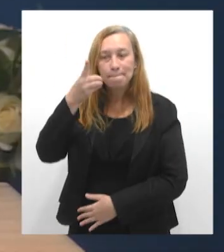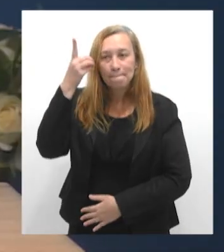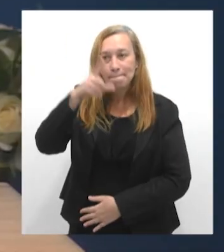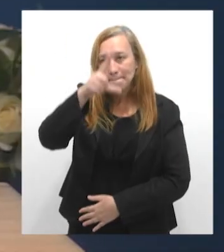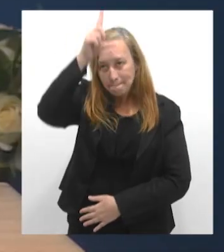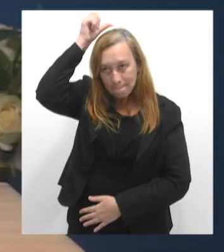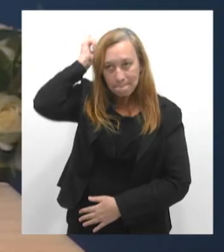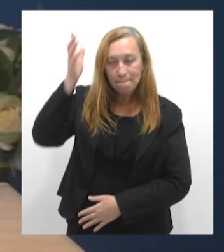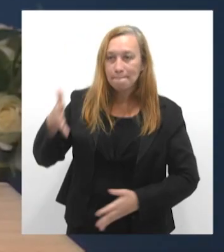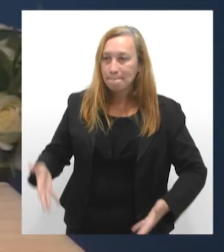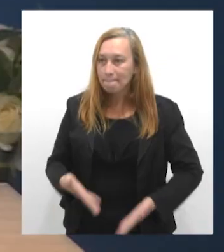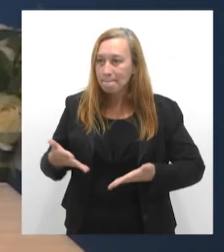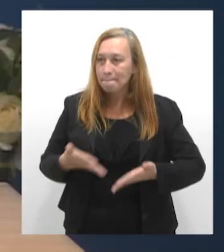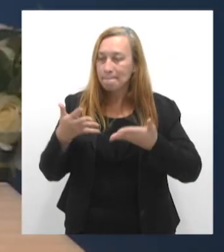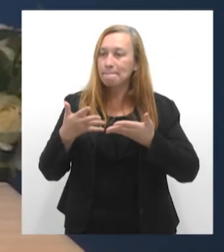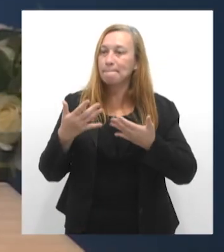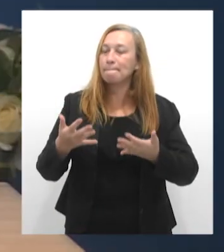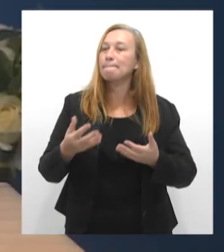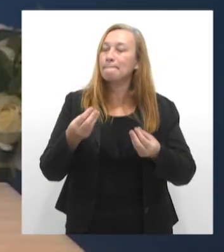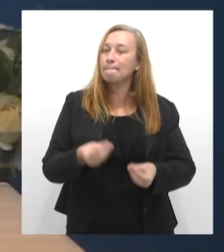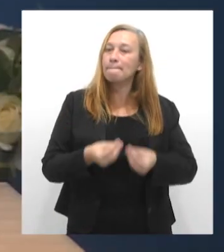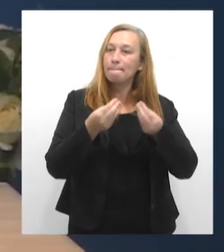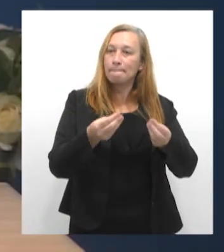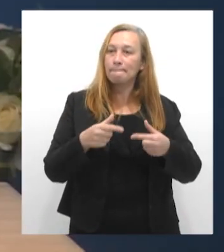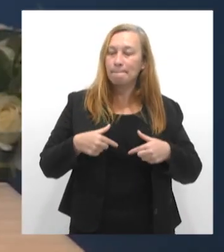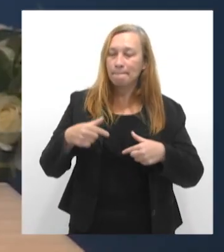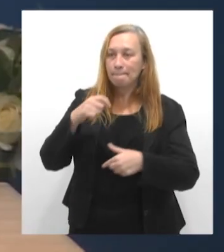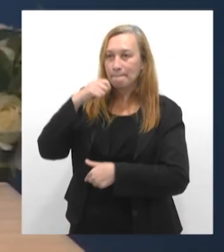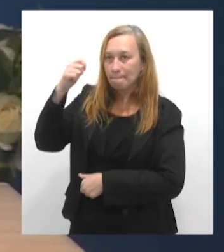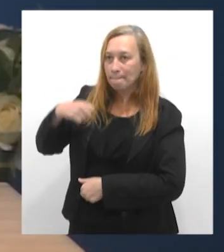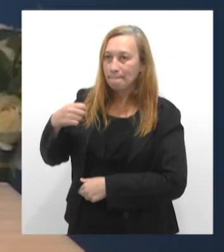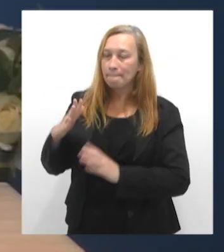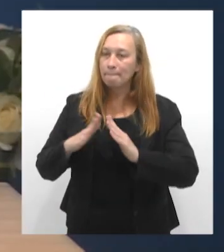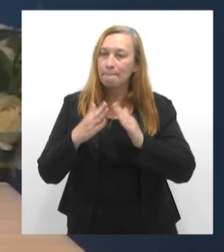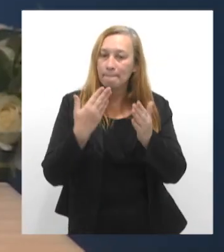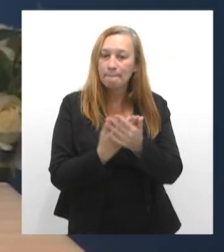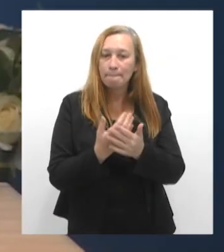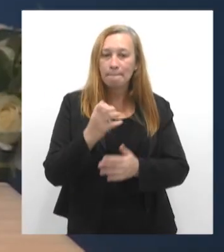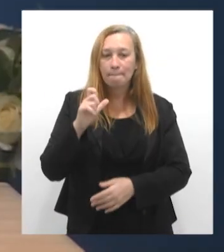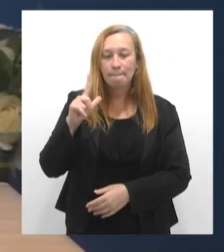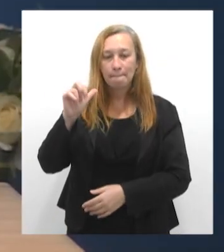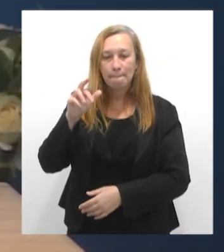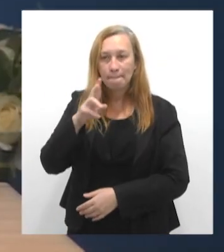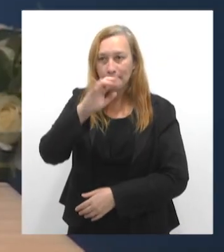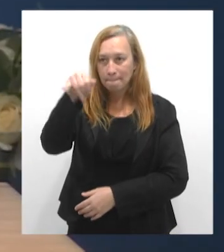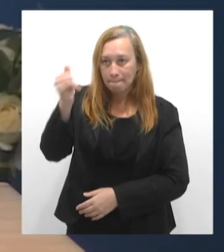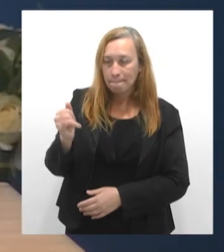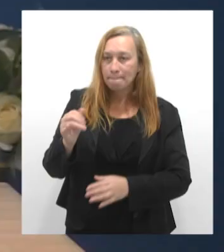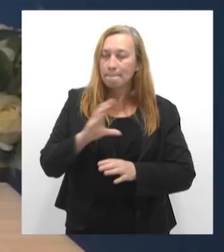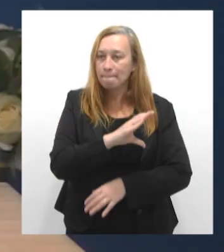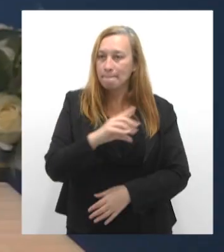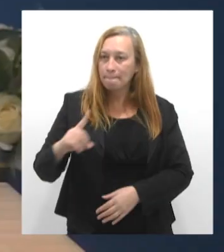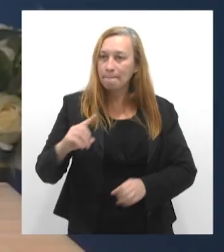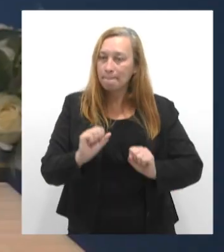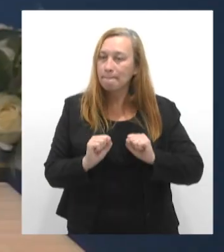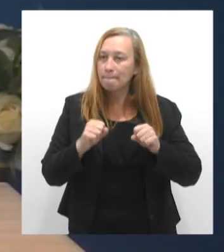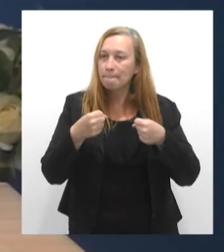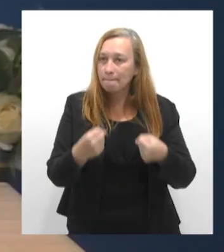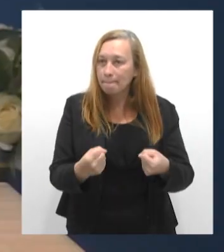Paulo pela iniciativa honrosa de conceder a medalha Tiradentes à Escola do Legislativo, que, com a coordenação